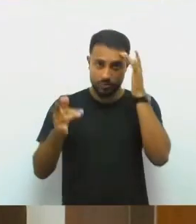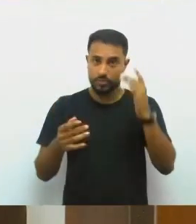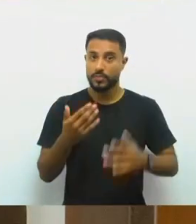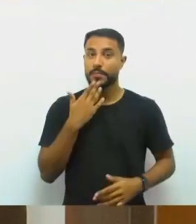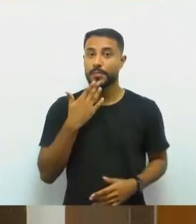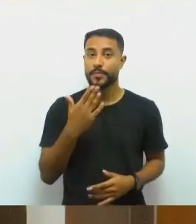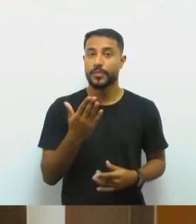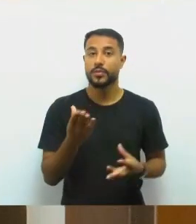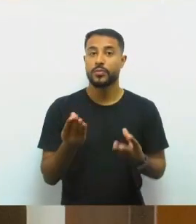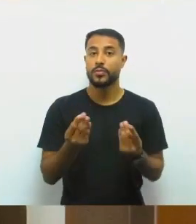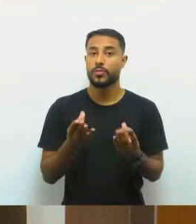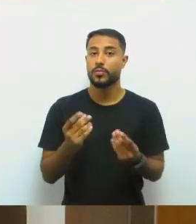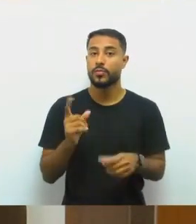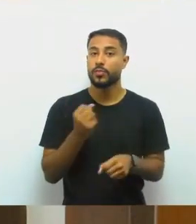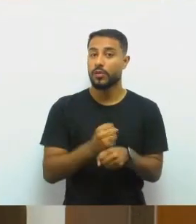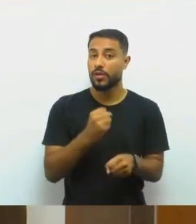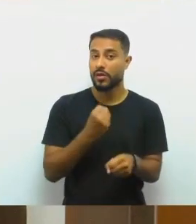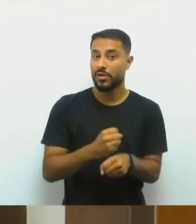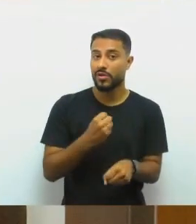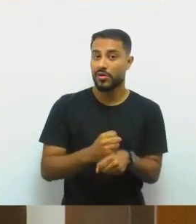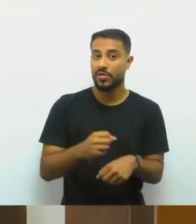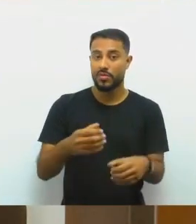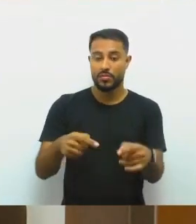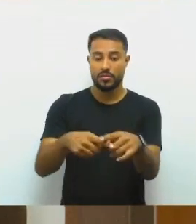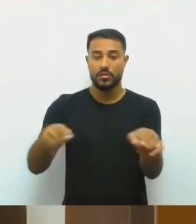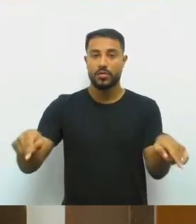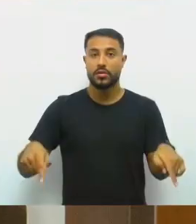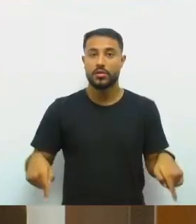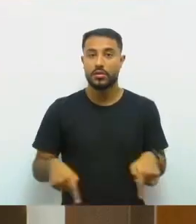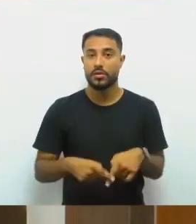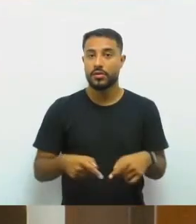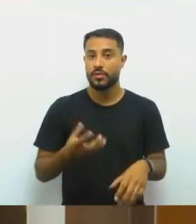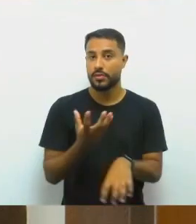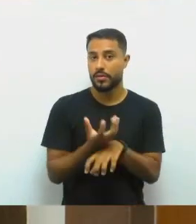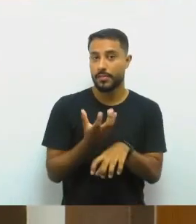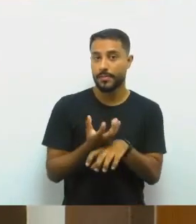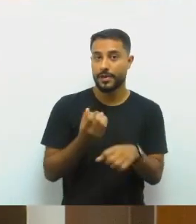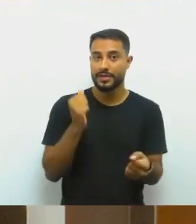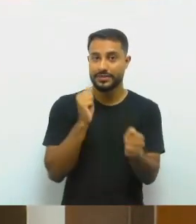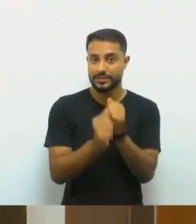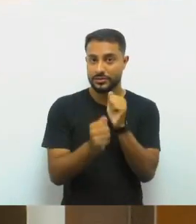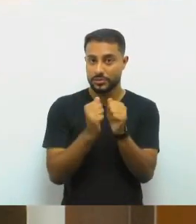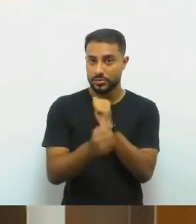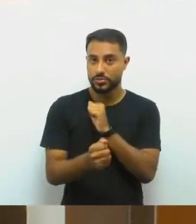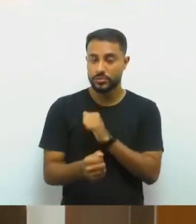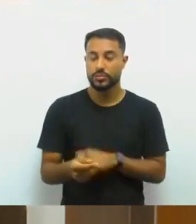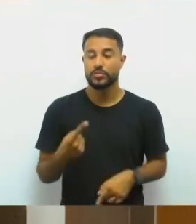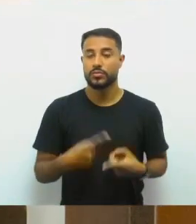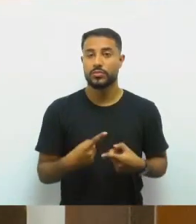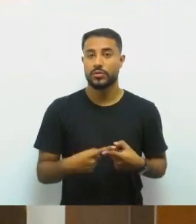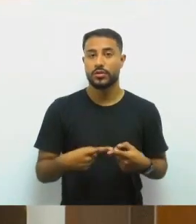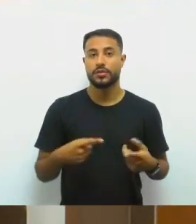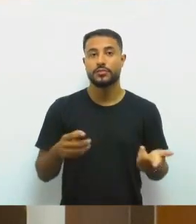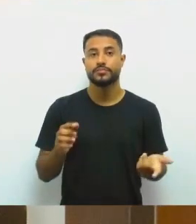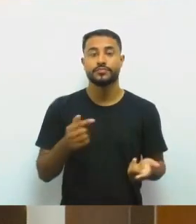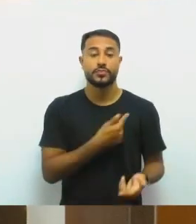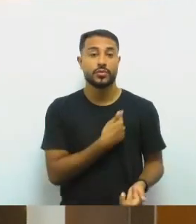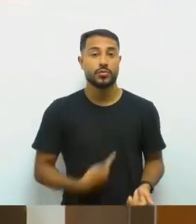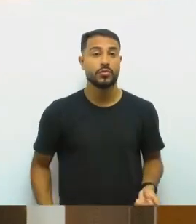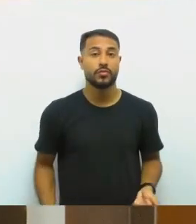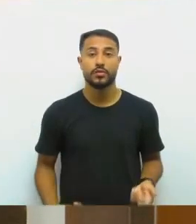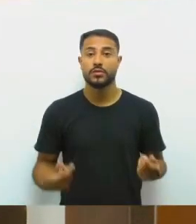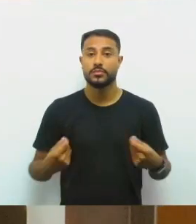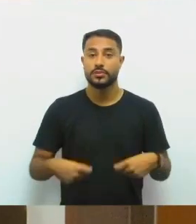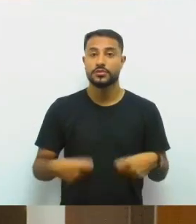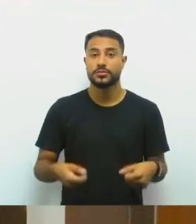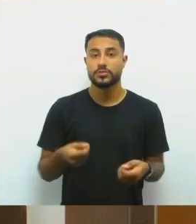A empresa que está fazendo aquela obra do campo do Cantagalo, lá, vereador, se puder cobrar o governo, saber o que está acontecendo. Os moradores